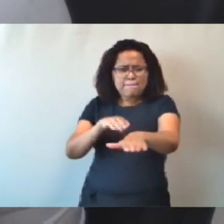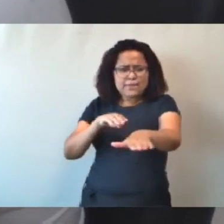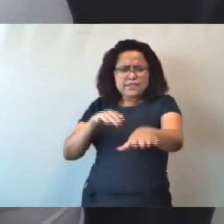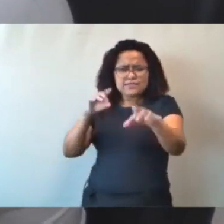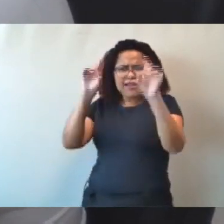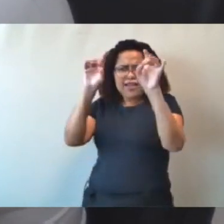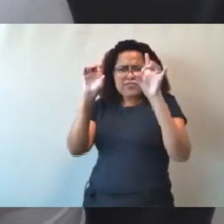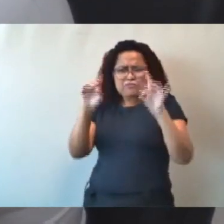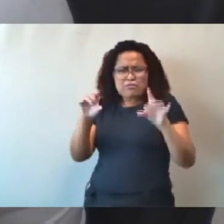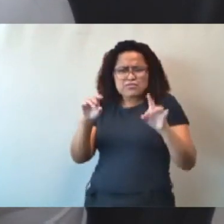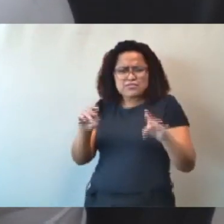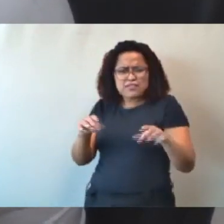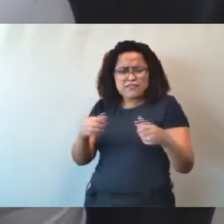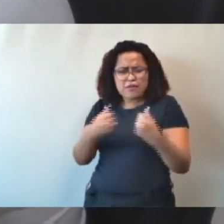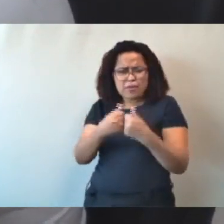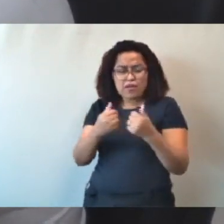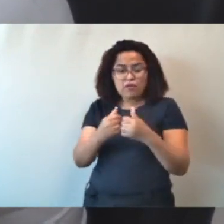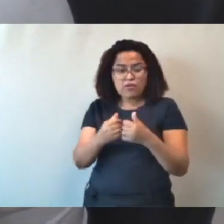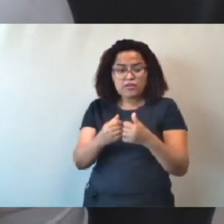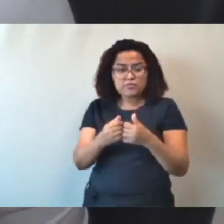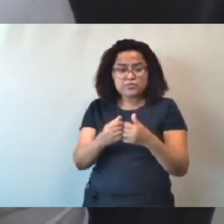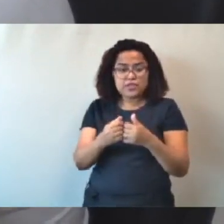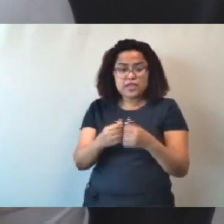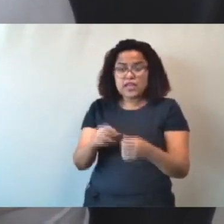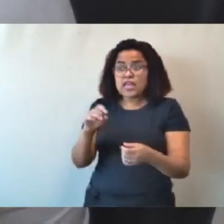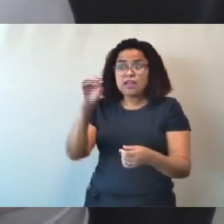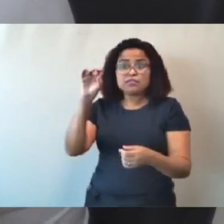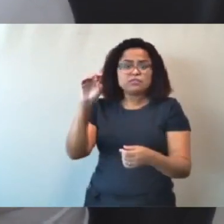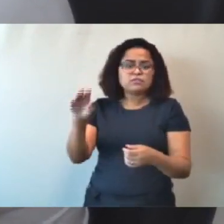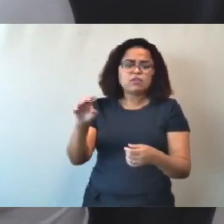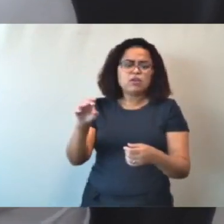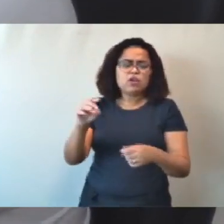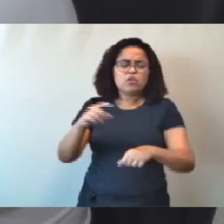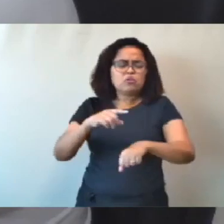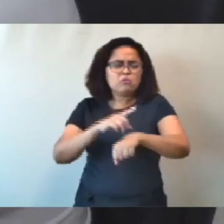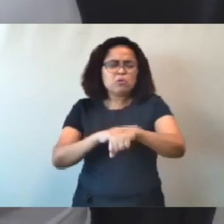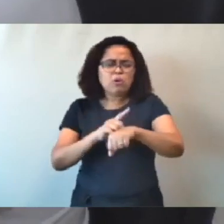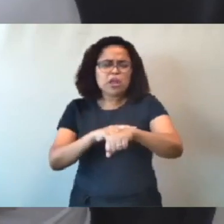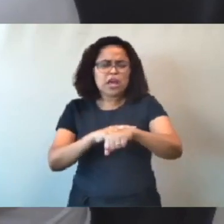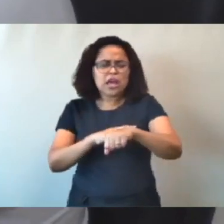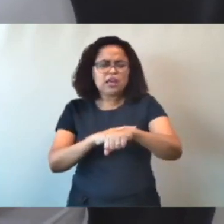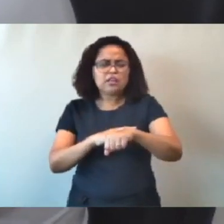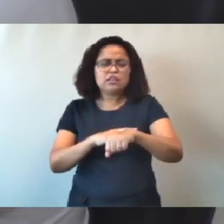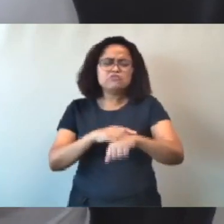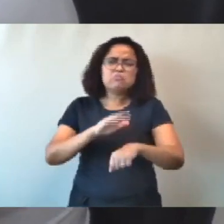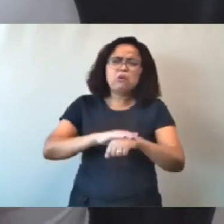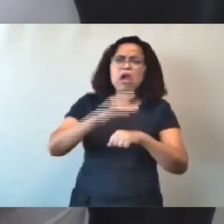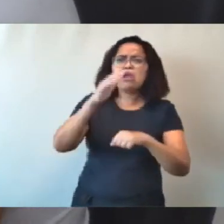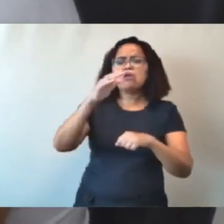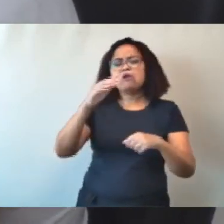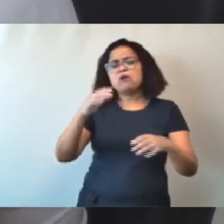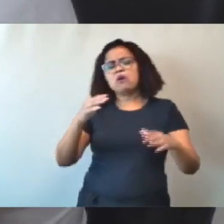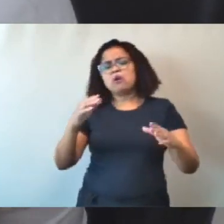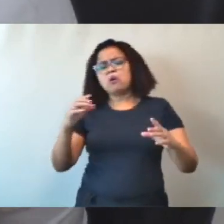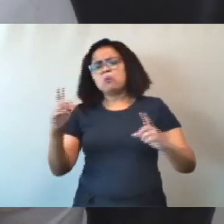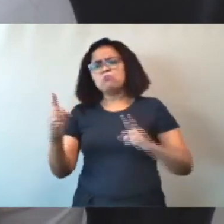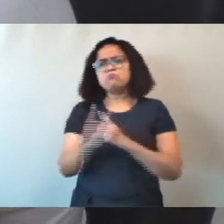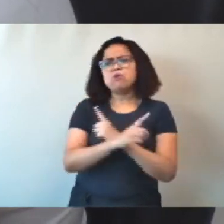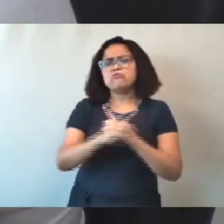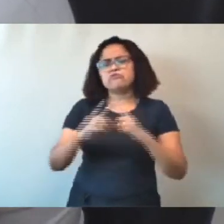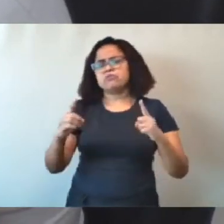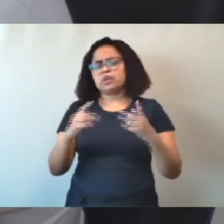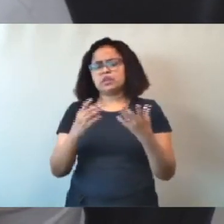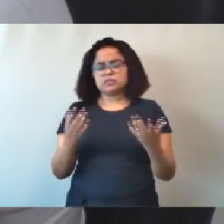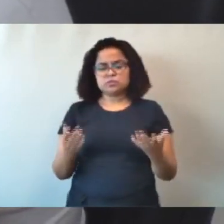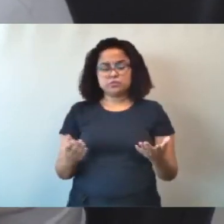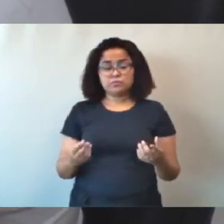pico. Não tem, você entendeu? Então, quem está na Seven Boys para pegar Brigadeiro ou via Pampulha, tem três opções para